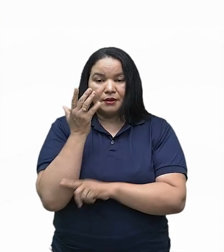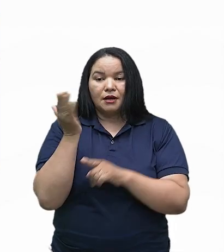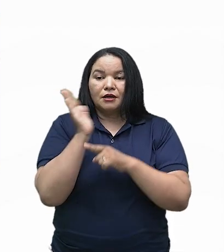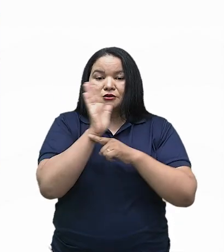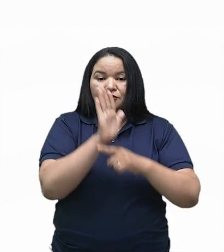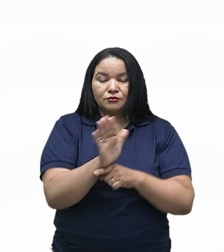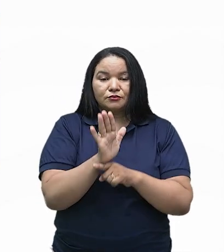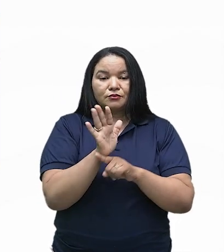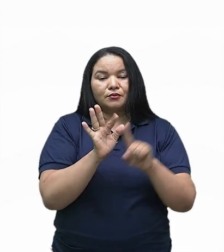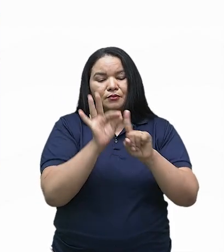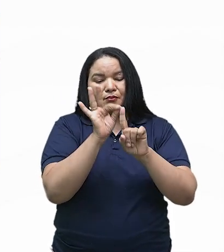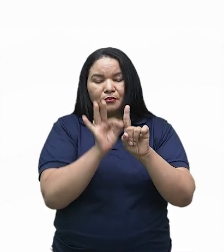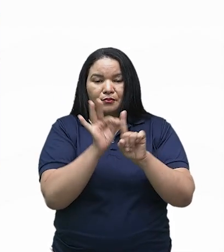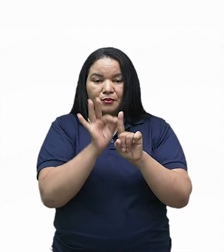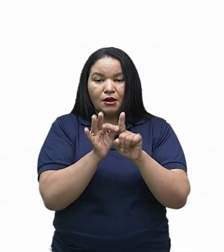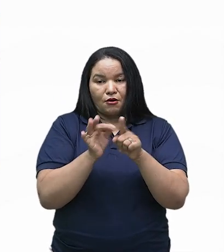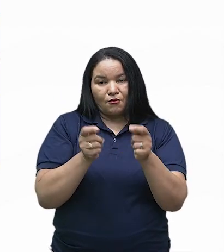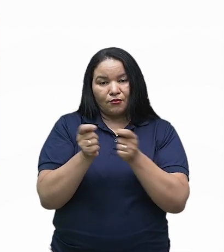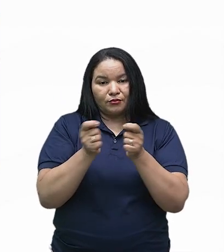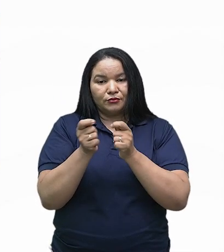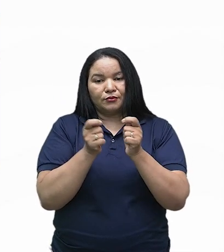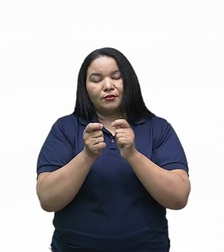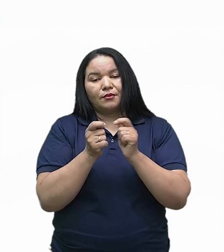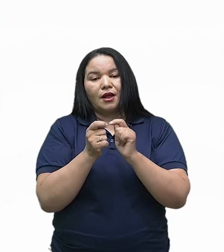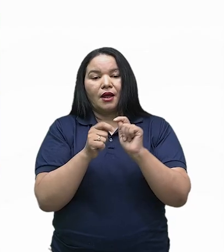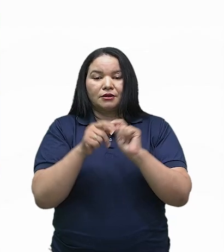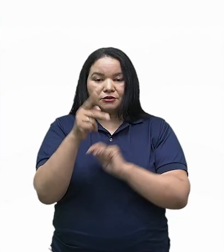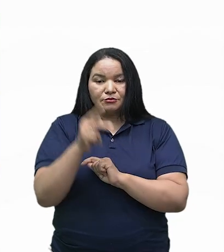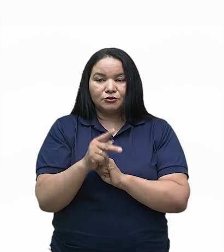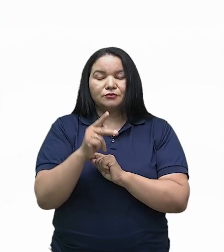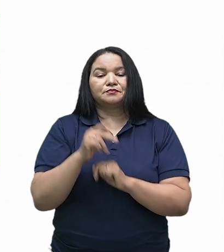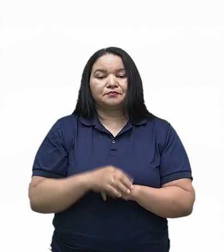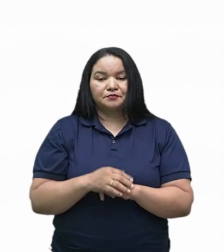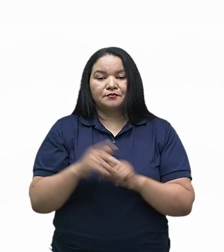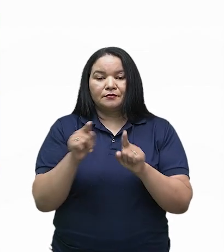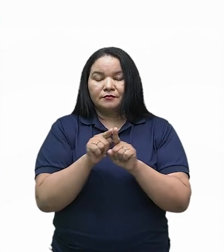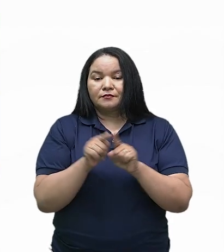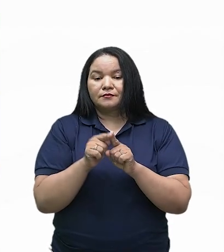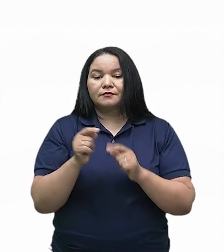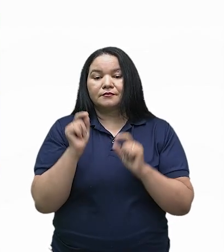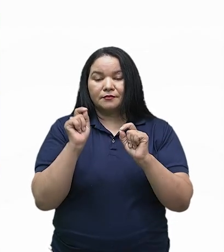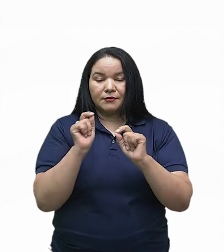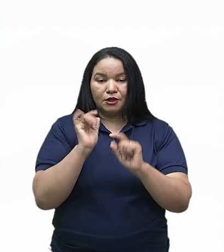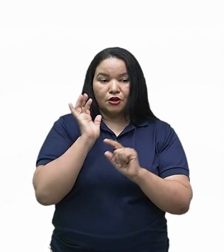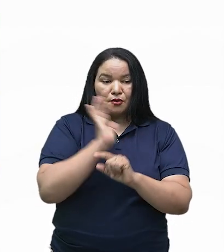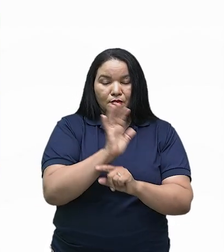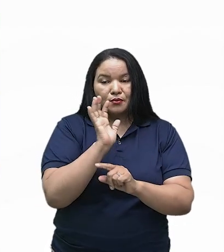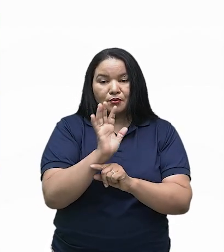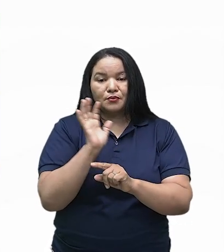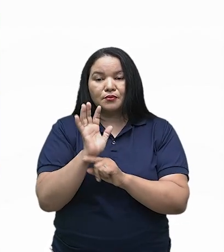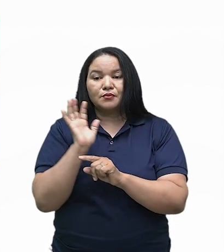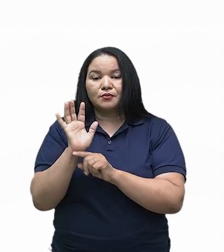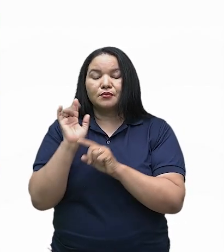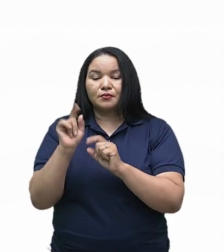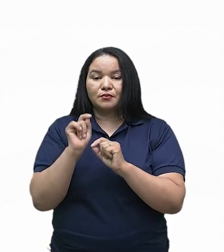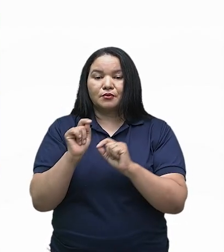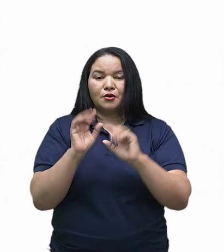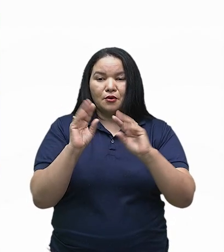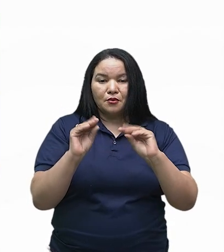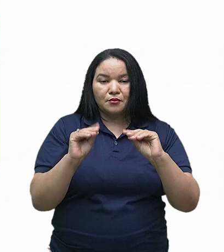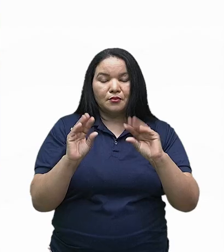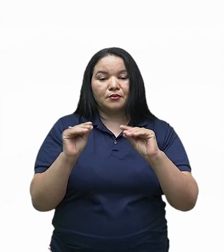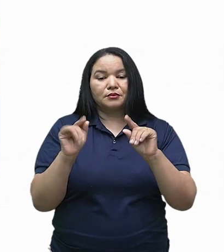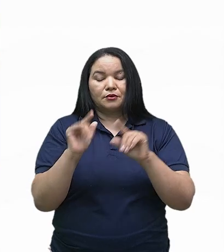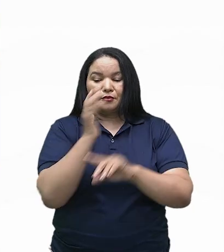não só local, como também global. E também exerce um bombeamento de umidade, onde a floresta funciona como